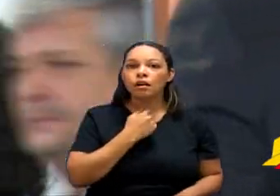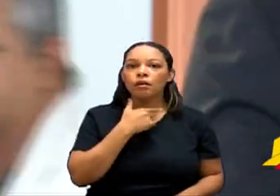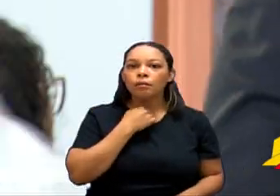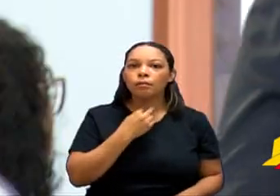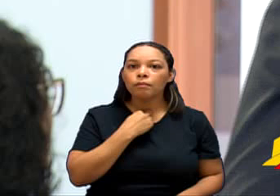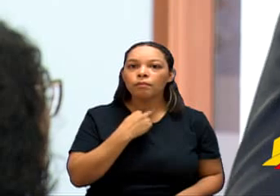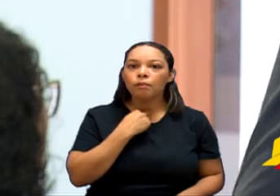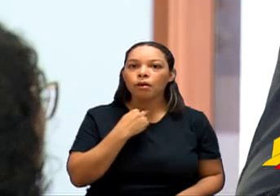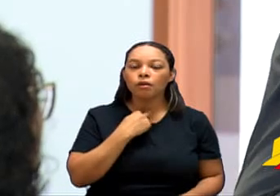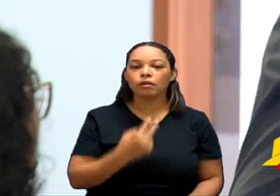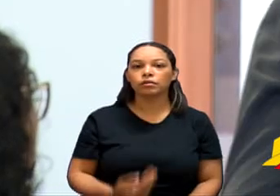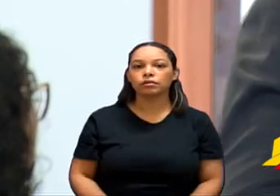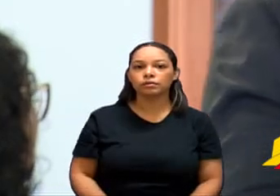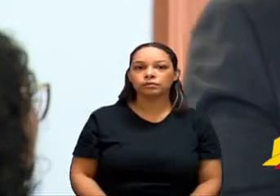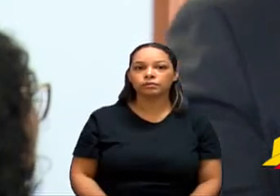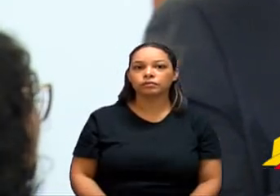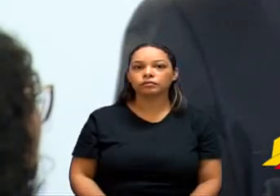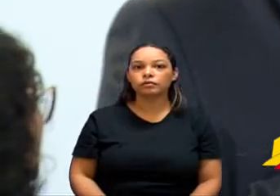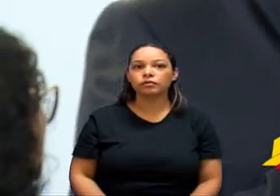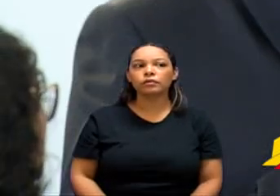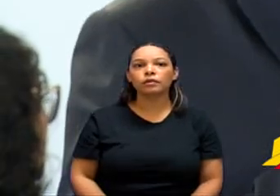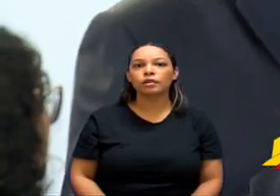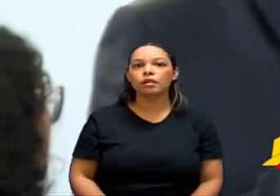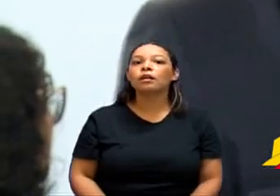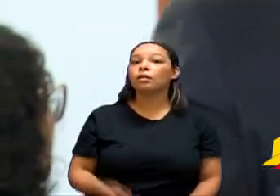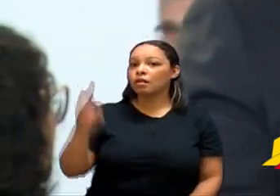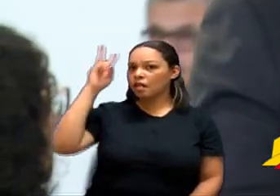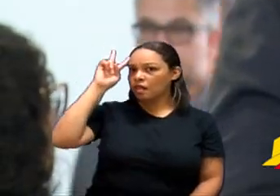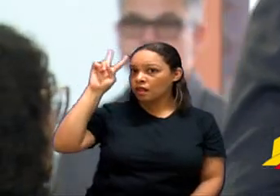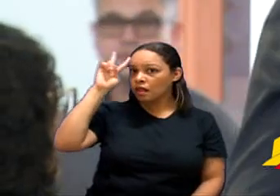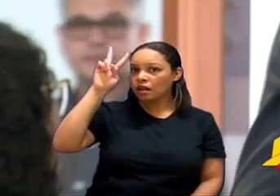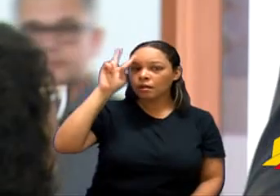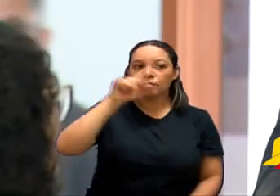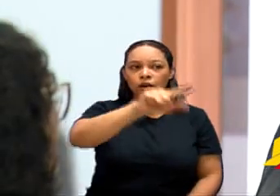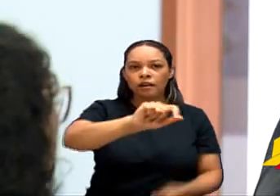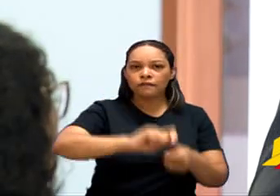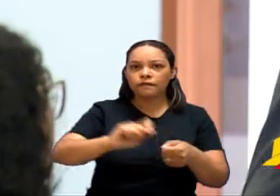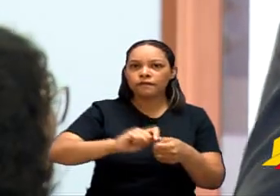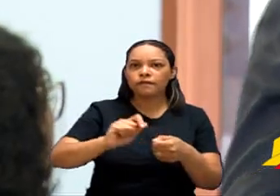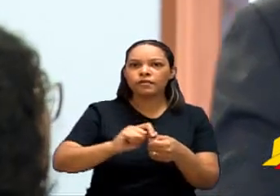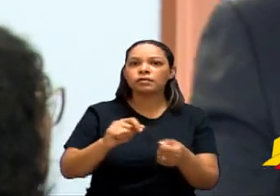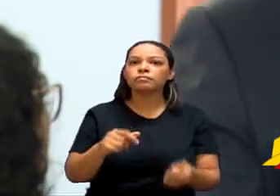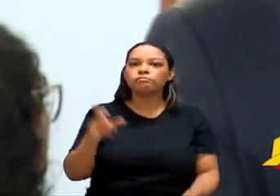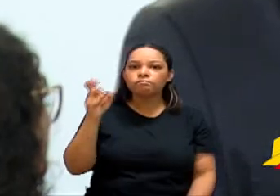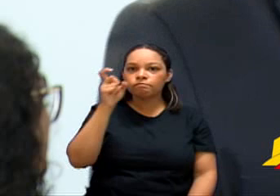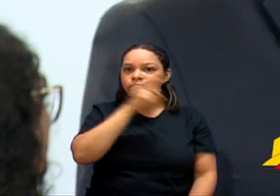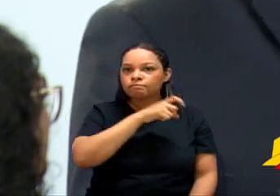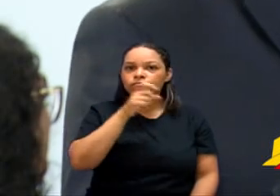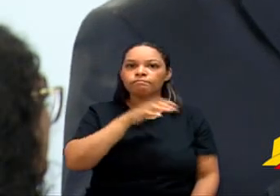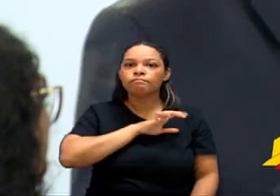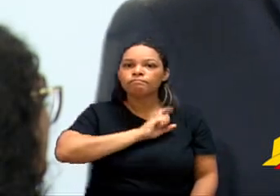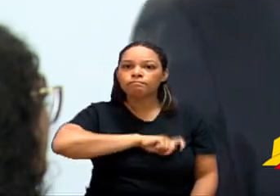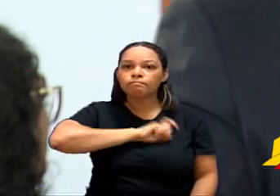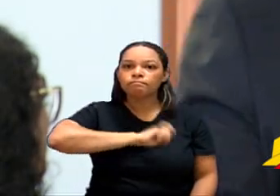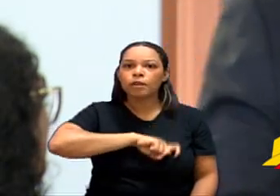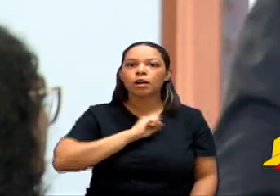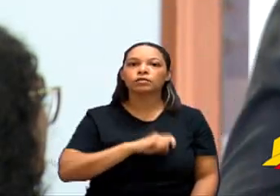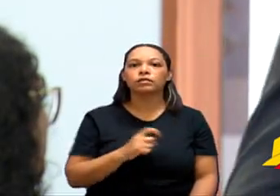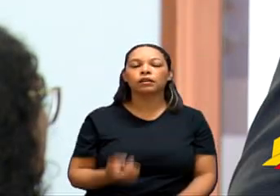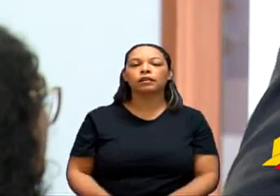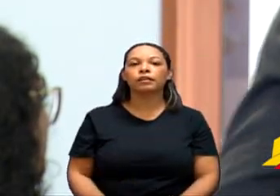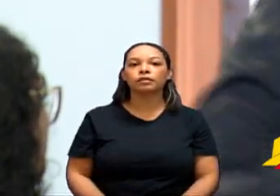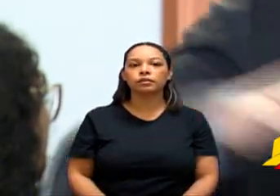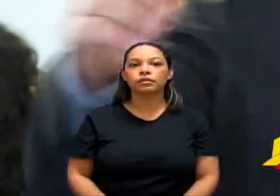João. O que fizeram com os camelôs na época, infelizmente, não vou citar o partido, mas um